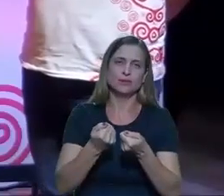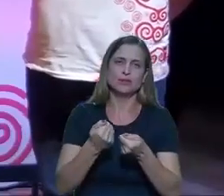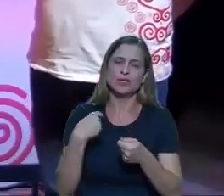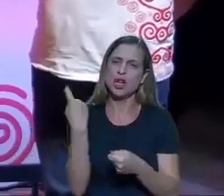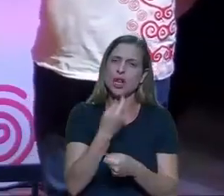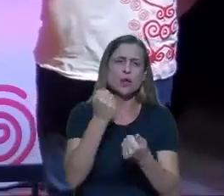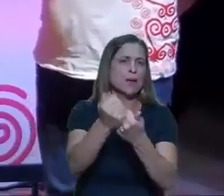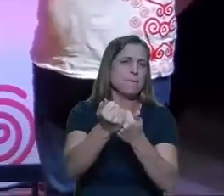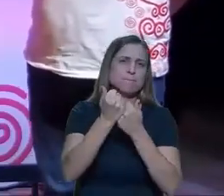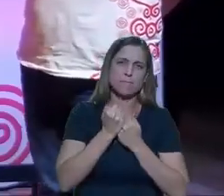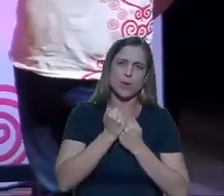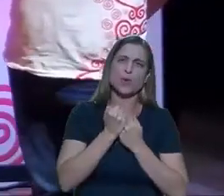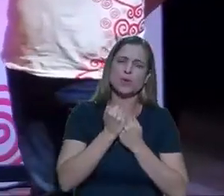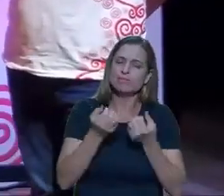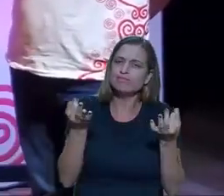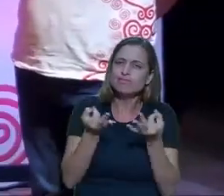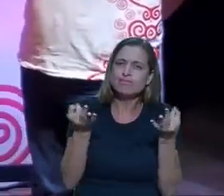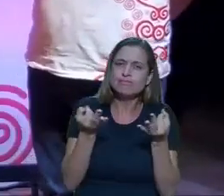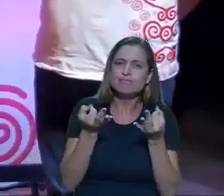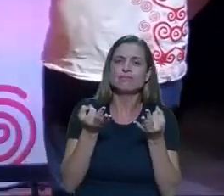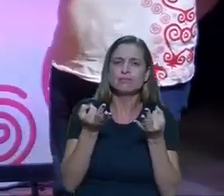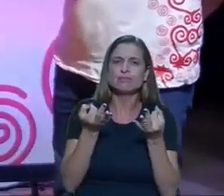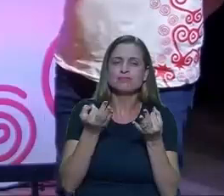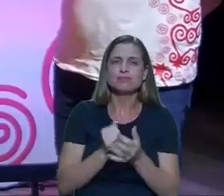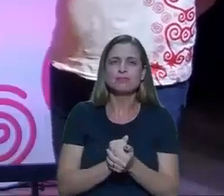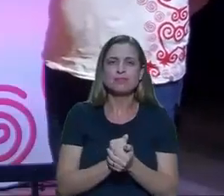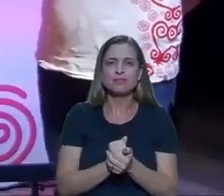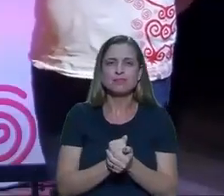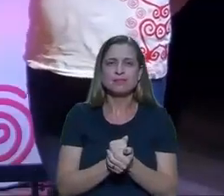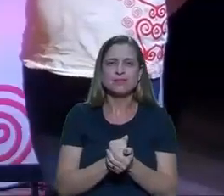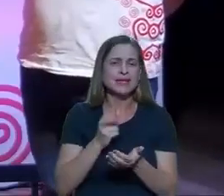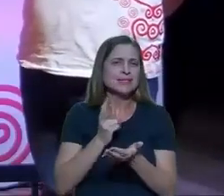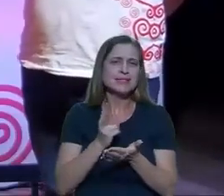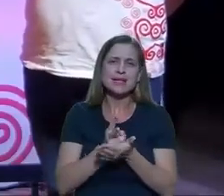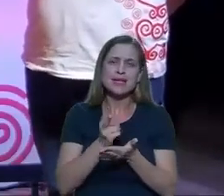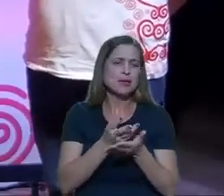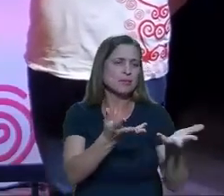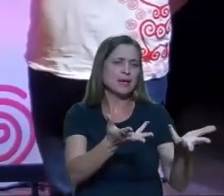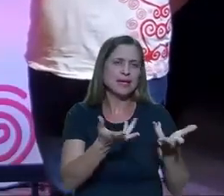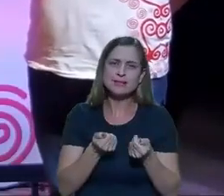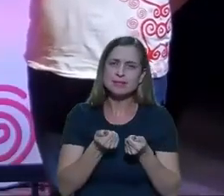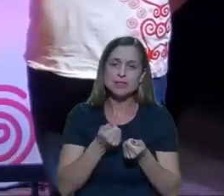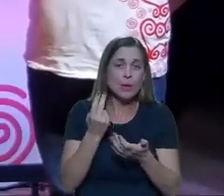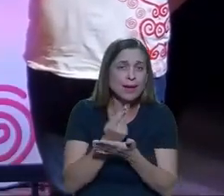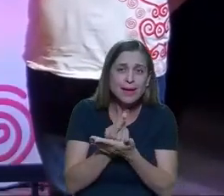todo o apoio, que é perfeita, faz a logística, faz a recepção, não tem